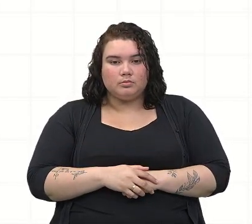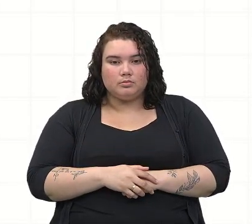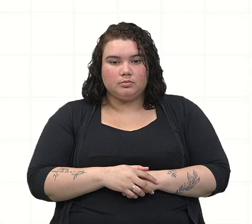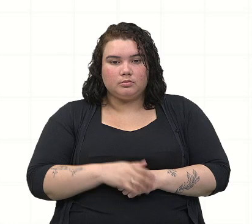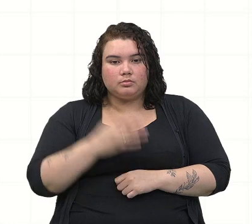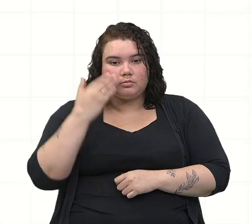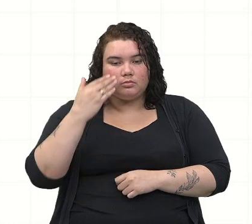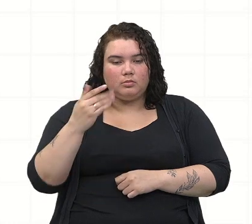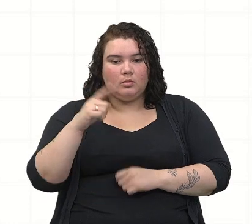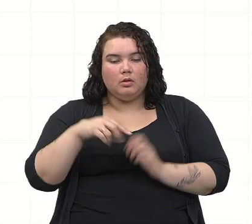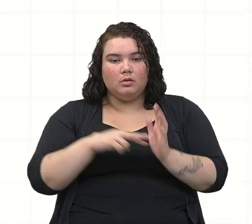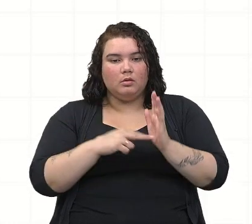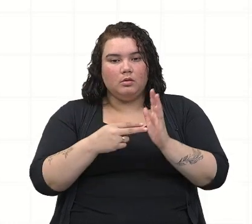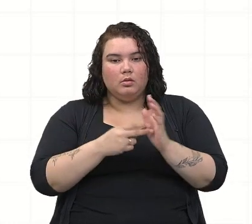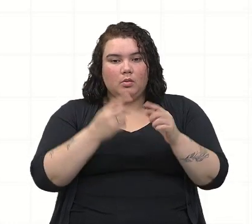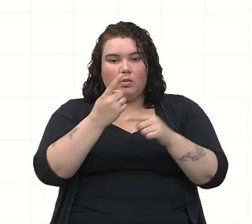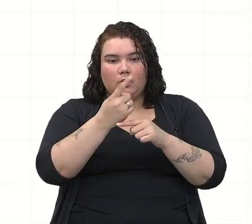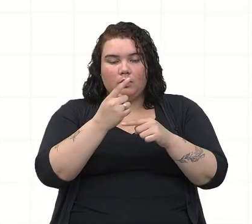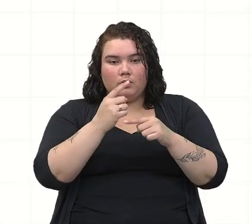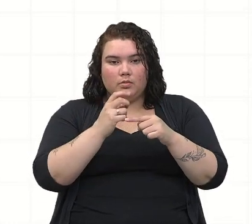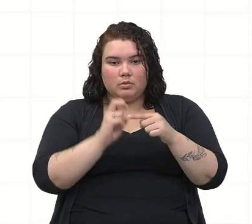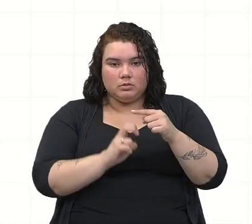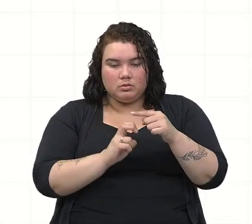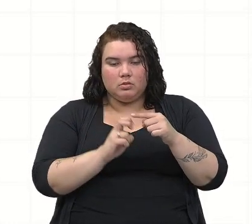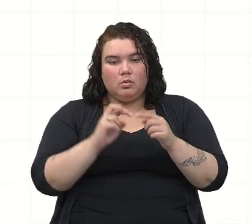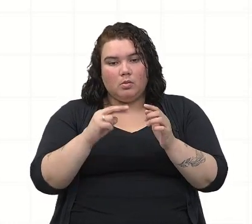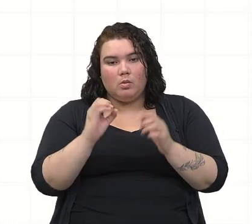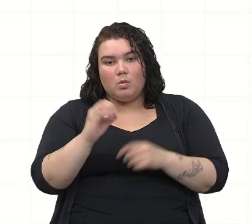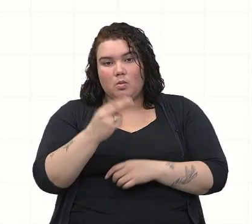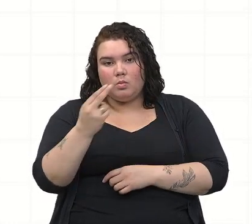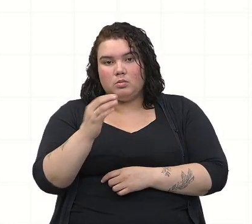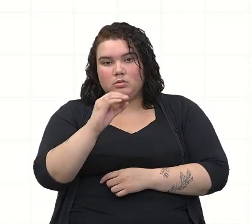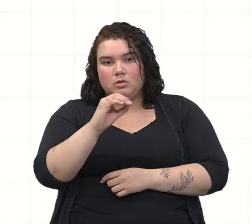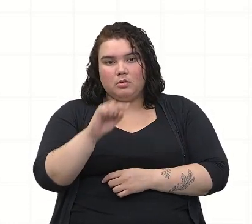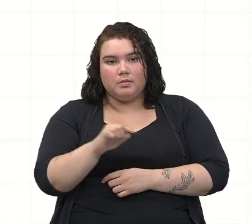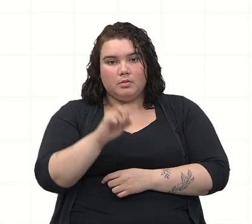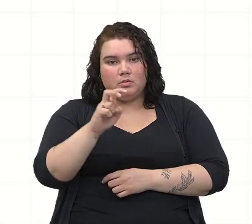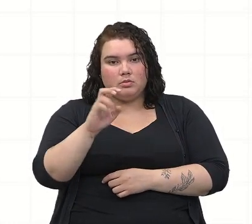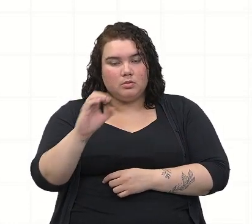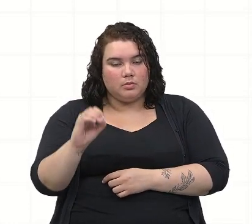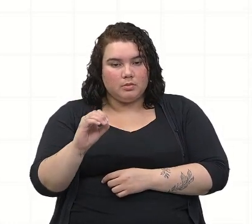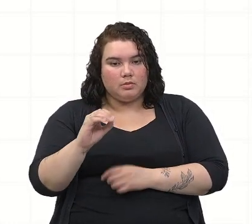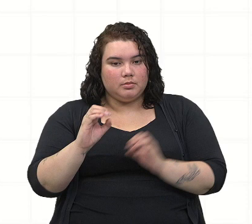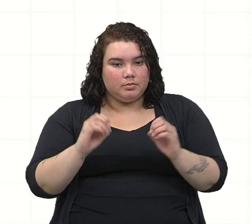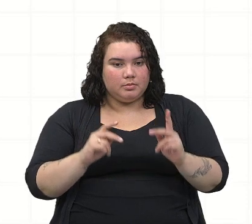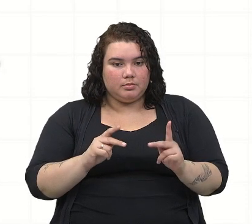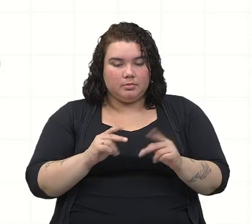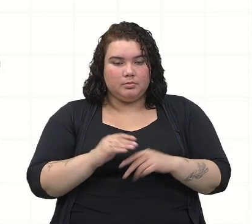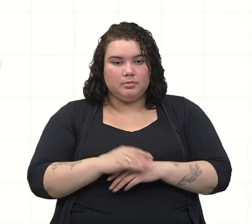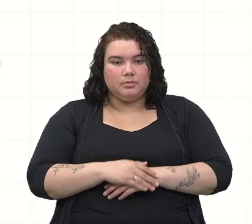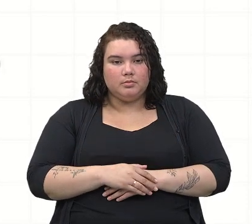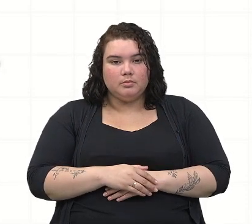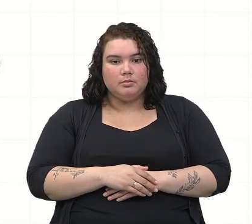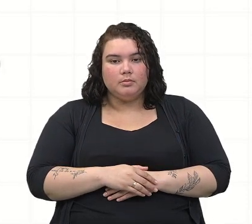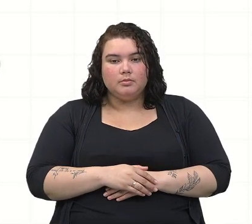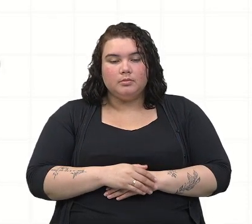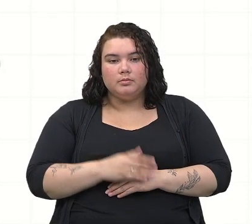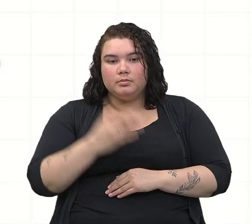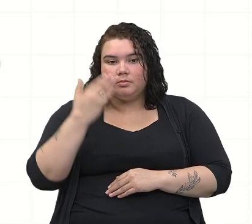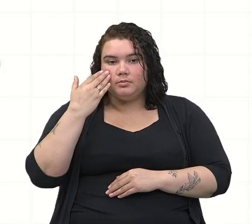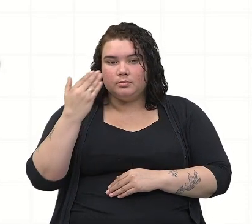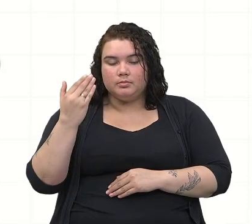1/2. 0,5 ou 0,50. Tá? Muito bem. Vamos aqui